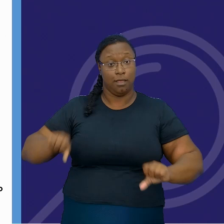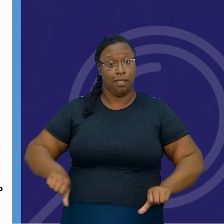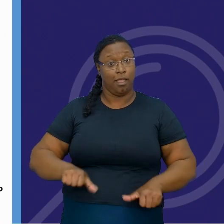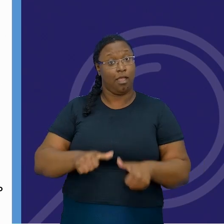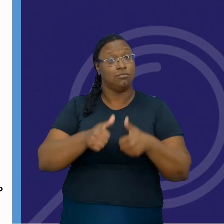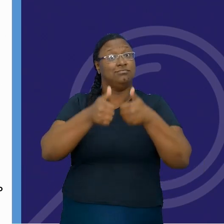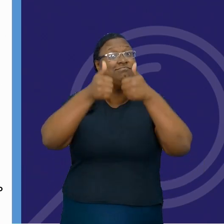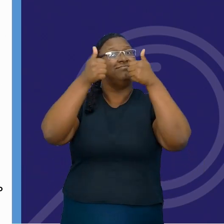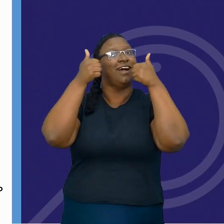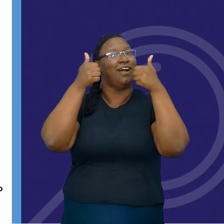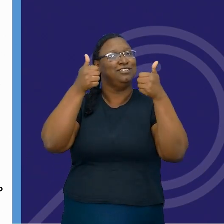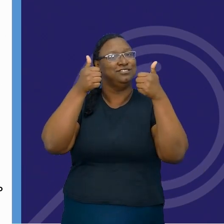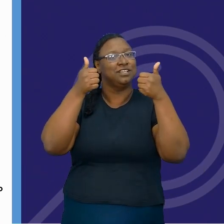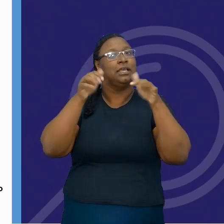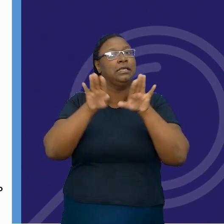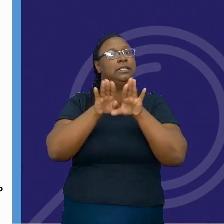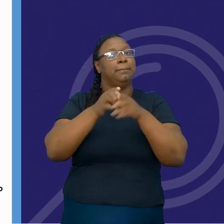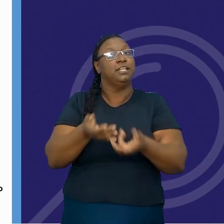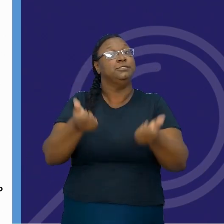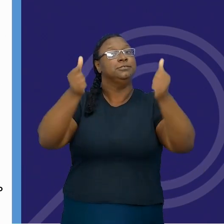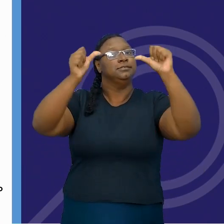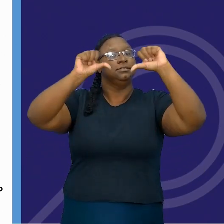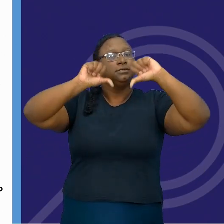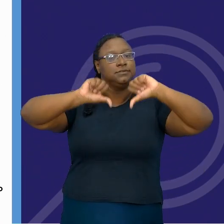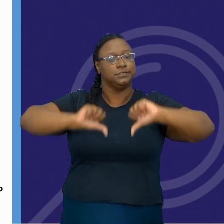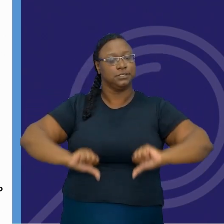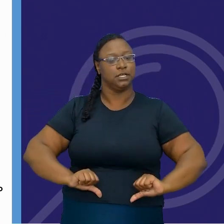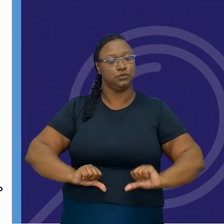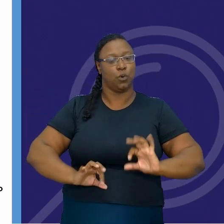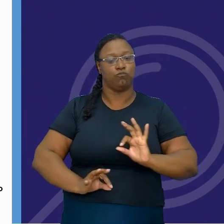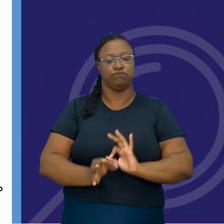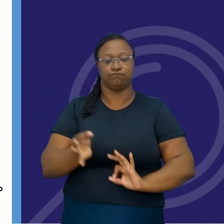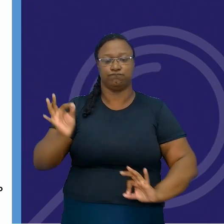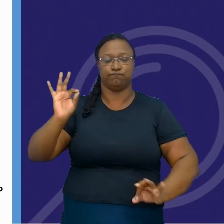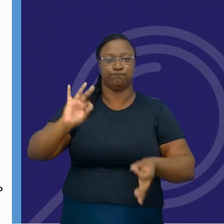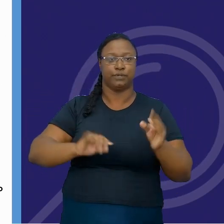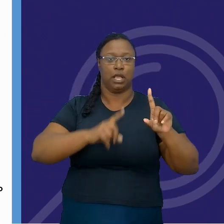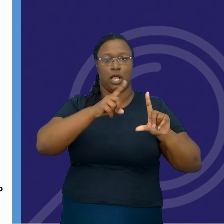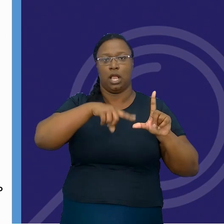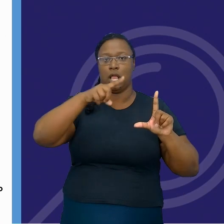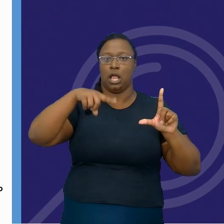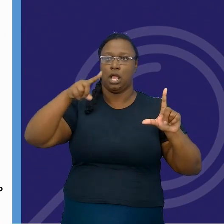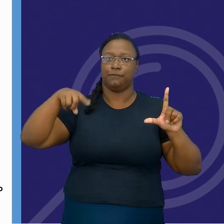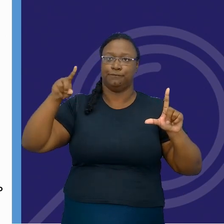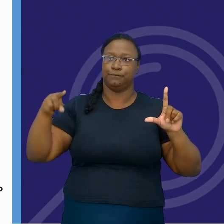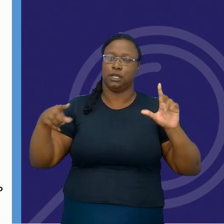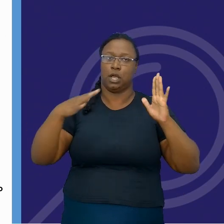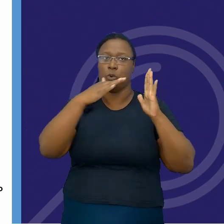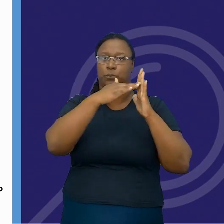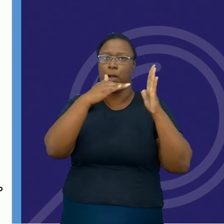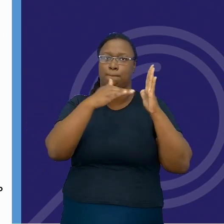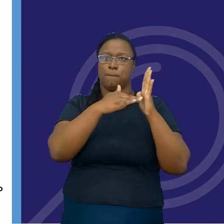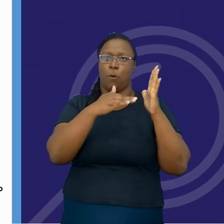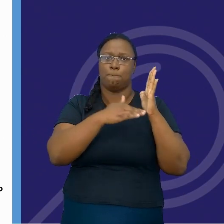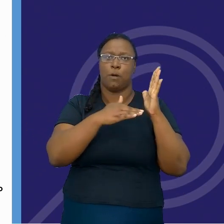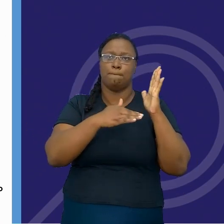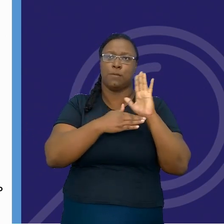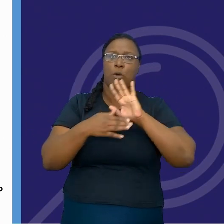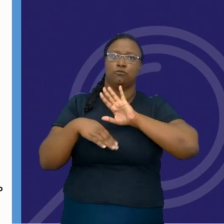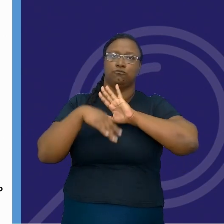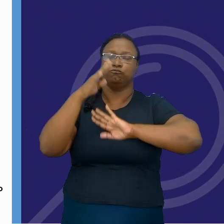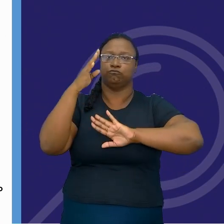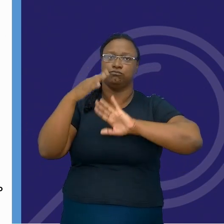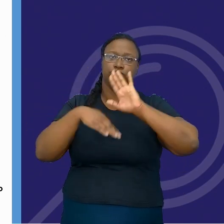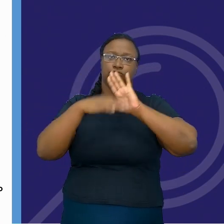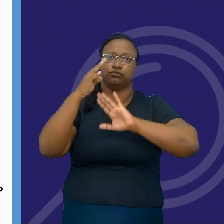e desvantagens de cada matriz elétrica, interpretando gráficos e tabelas para considerar aspectos sociais e